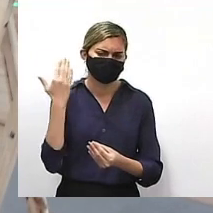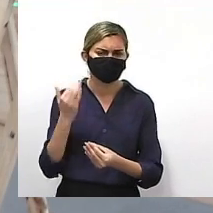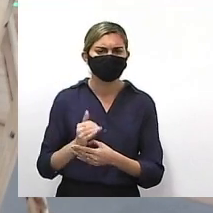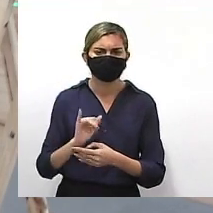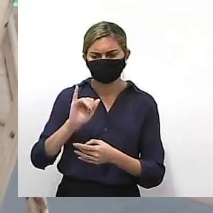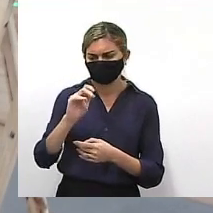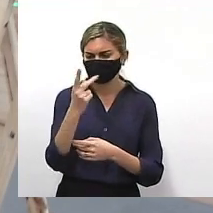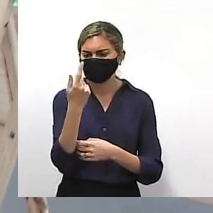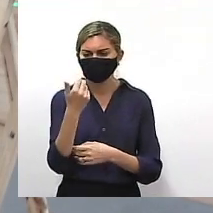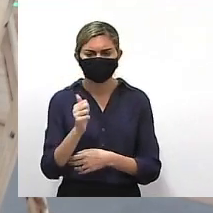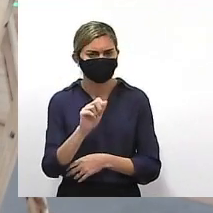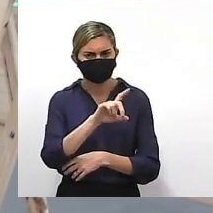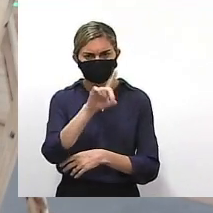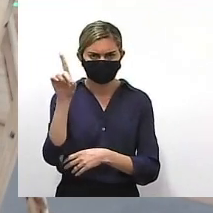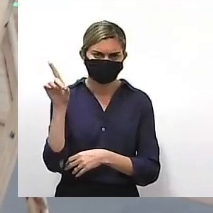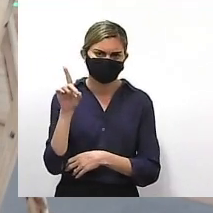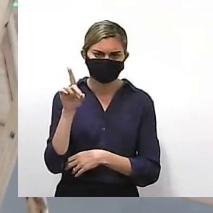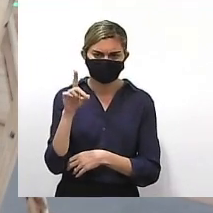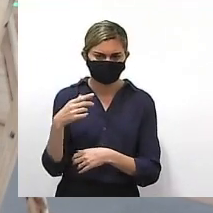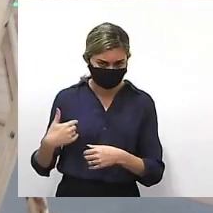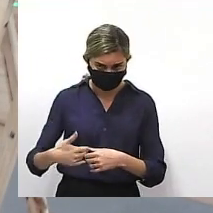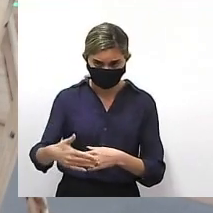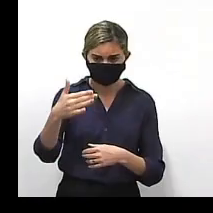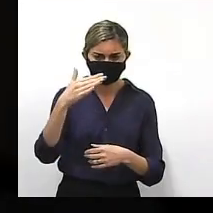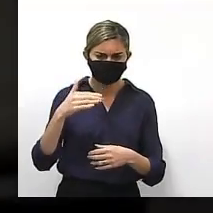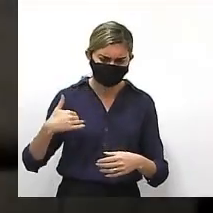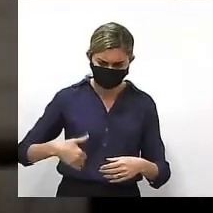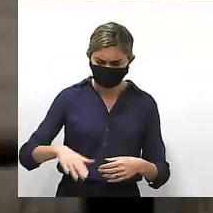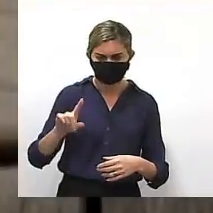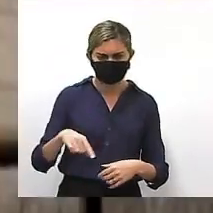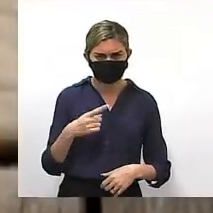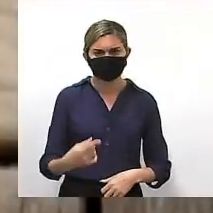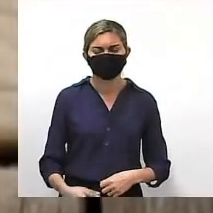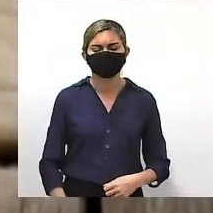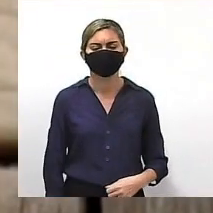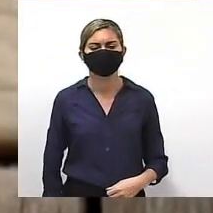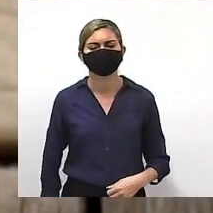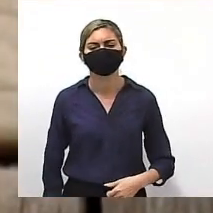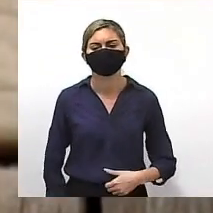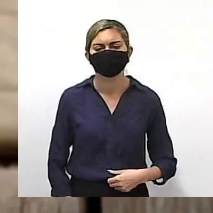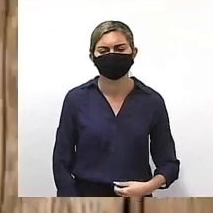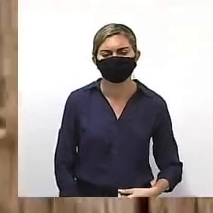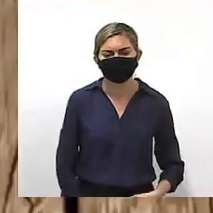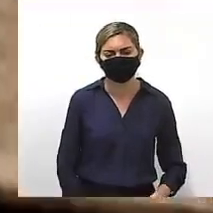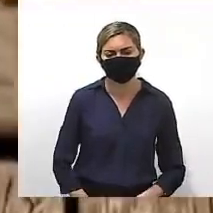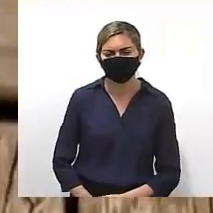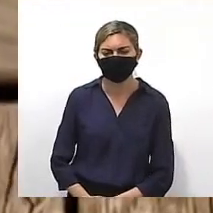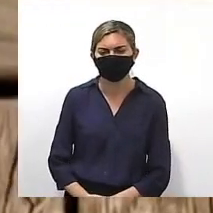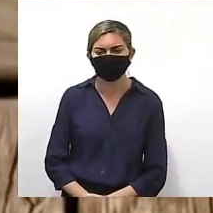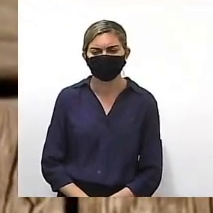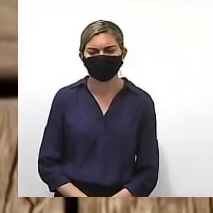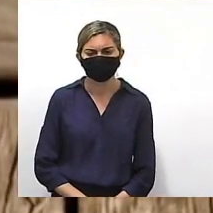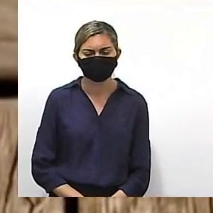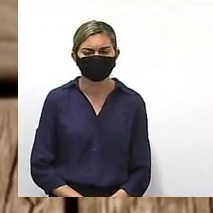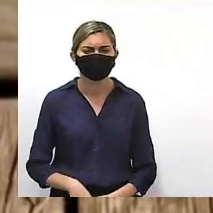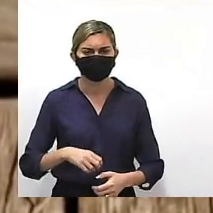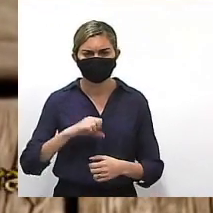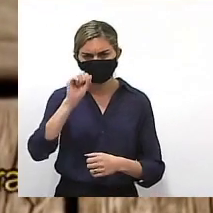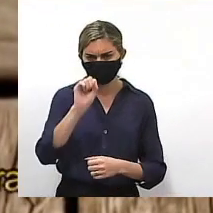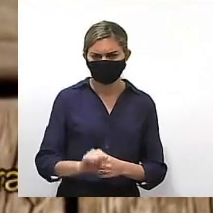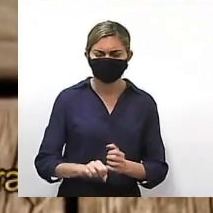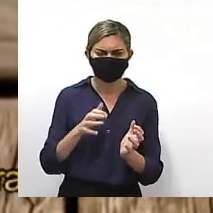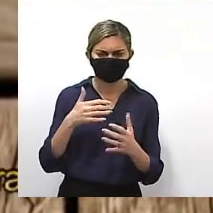de Deus. Vamos lá, vamos rodar esse vídeo. Localizada na zona sul da cidade do